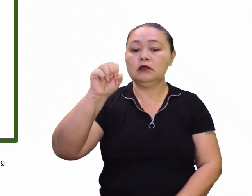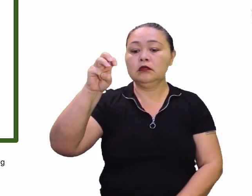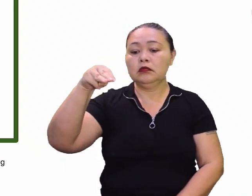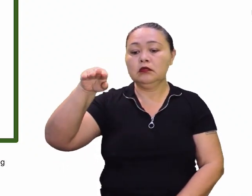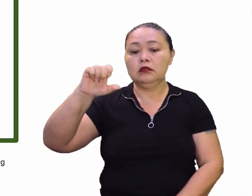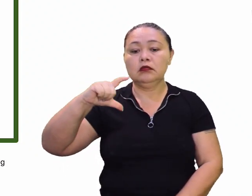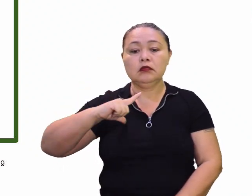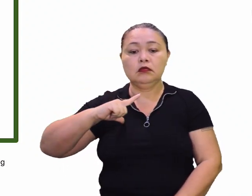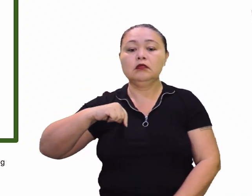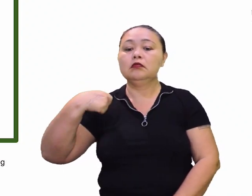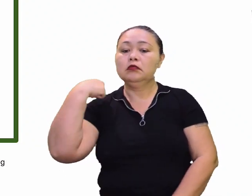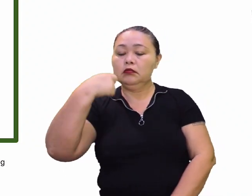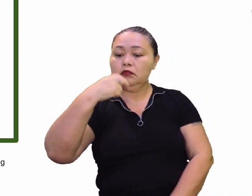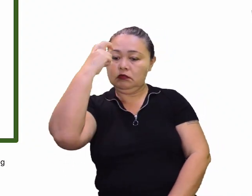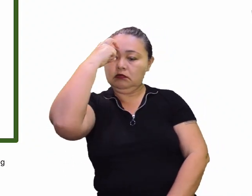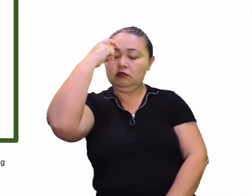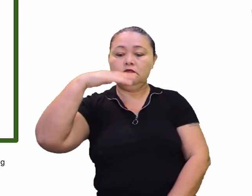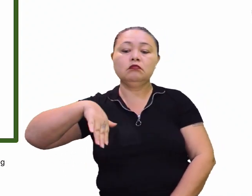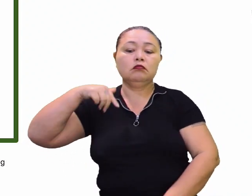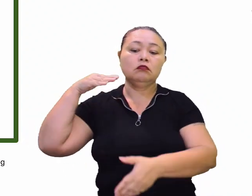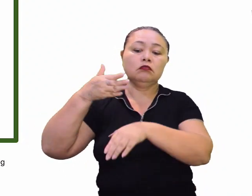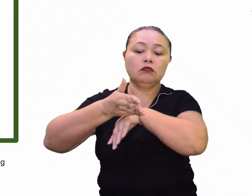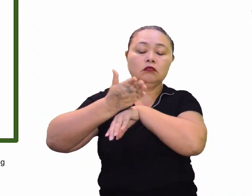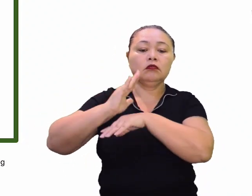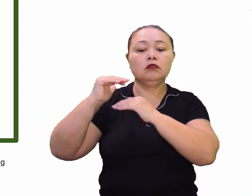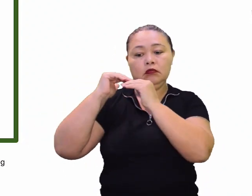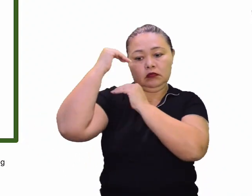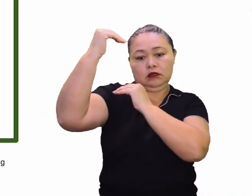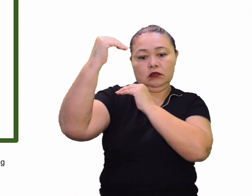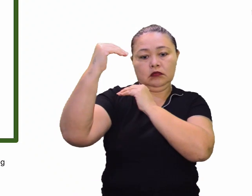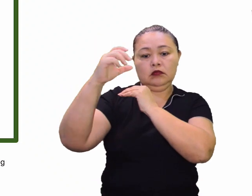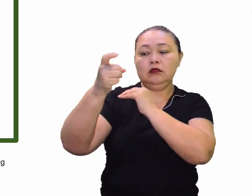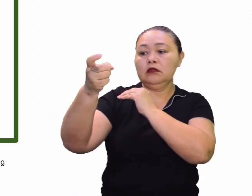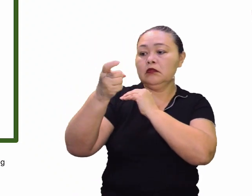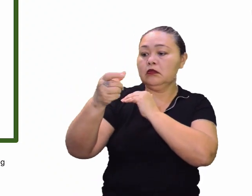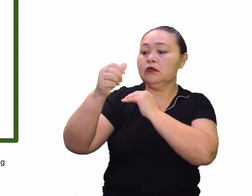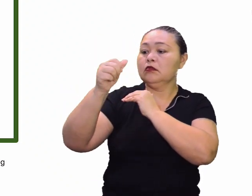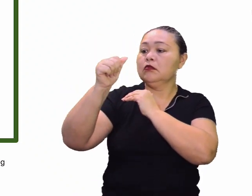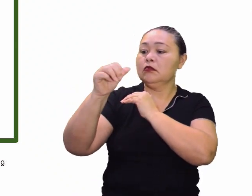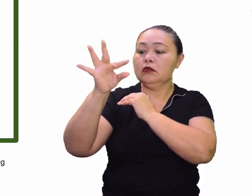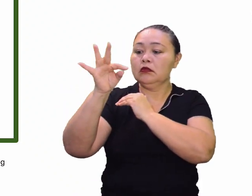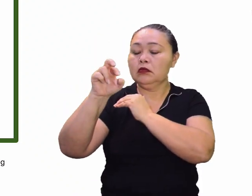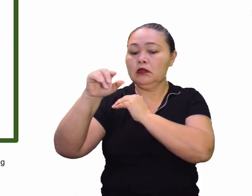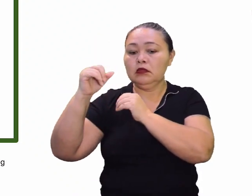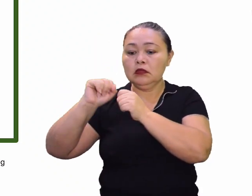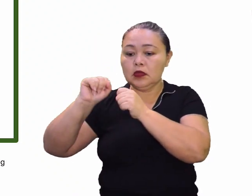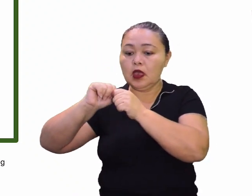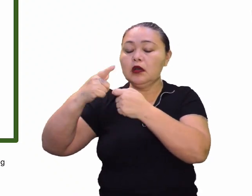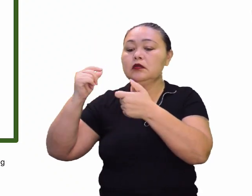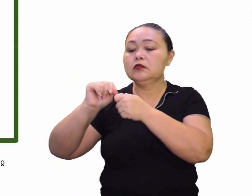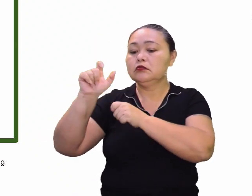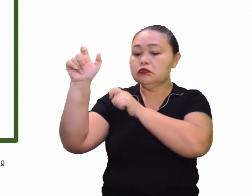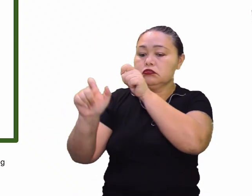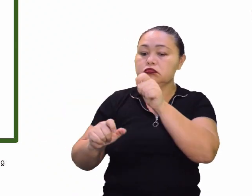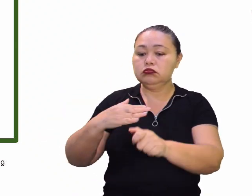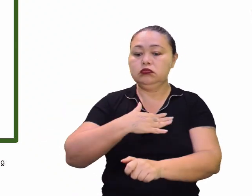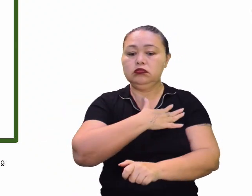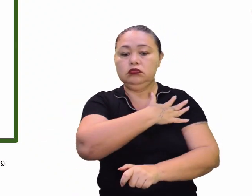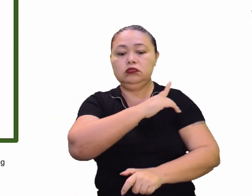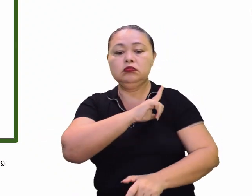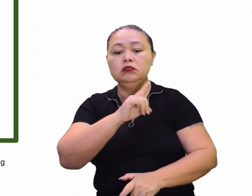que eram sacerdotes intelectuais que participavam dessa castas, os kshatriyas, que são os guerreiros, lá nos vaixas a gente